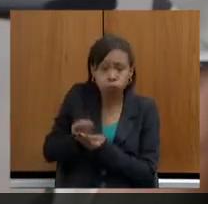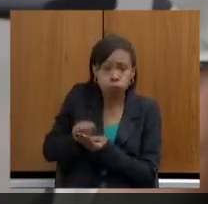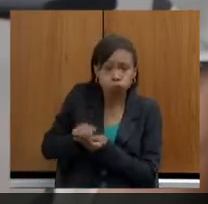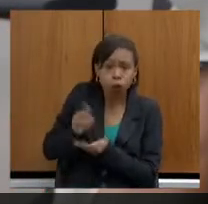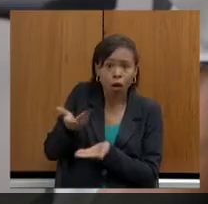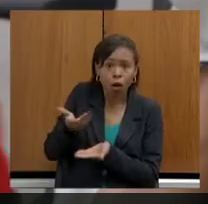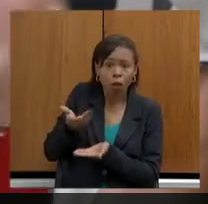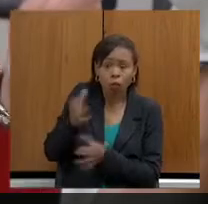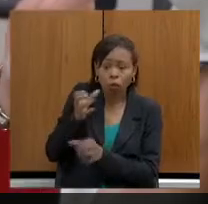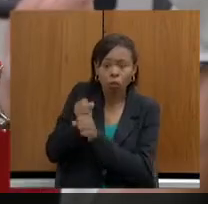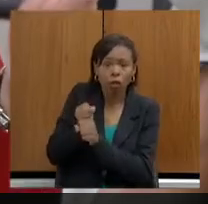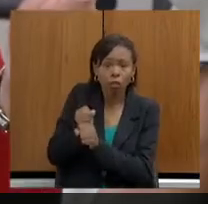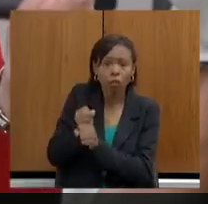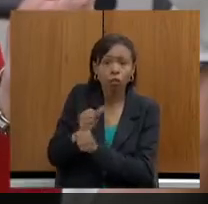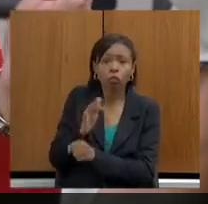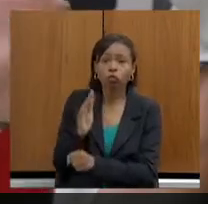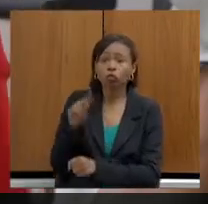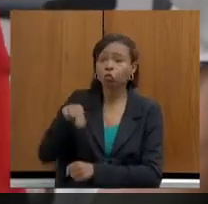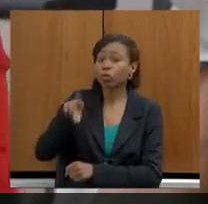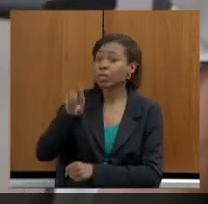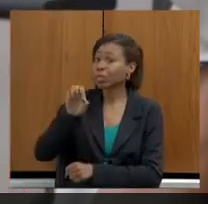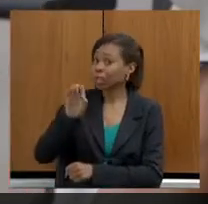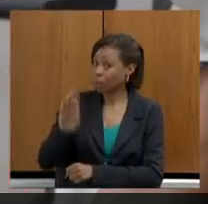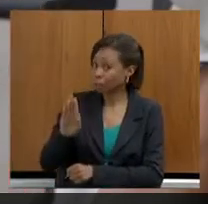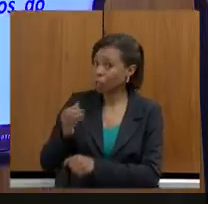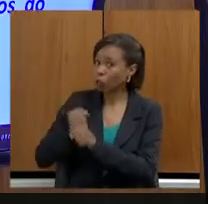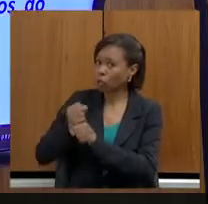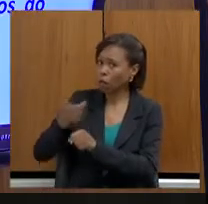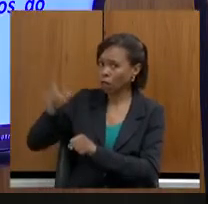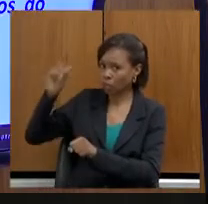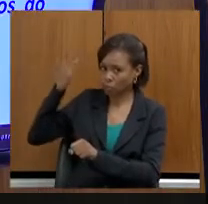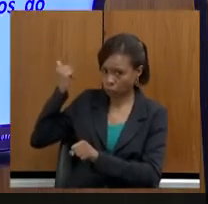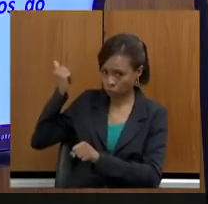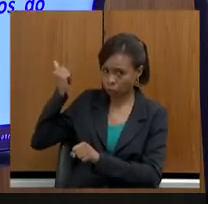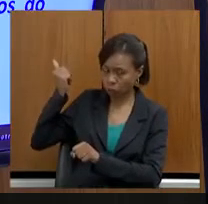acumulado do fundeb considerando os anos anteriores só